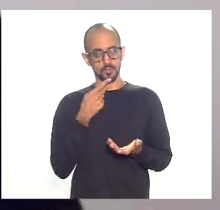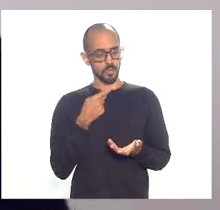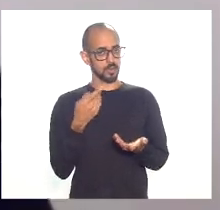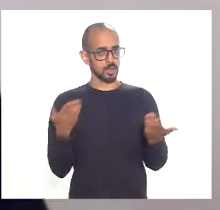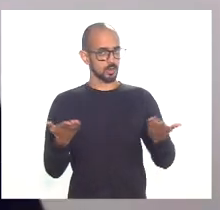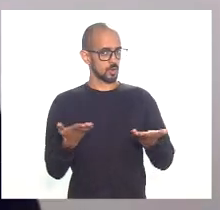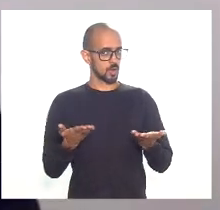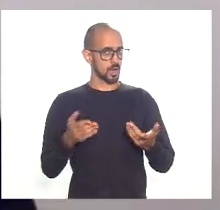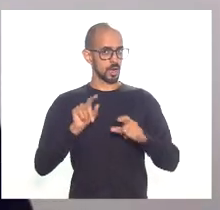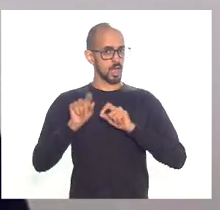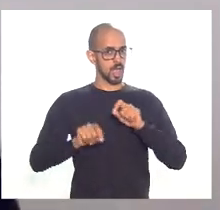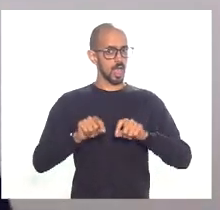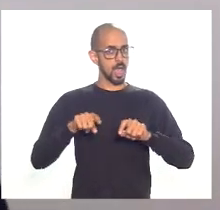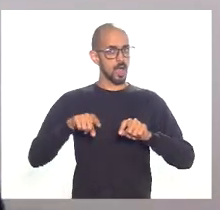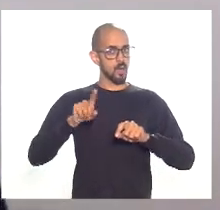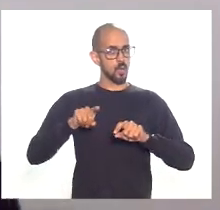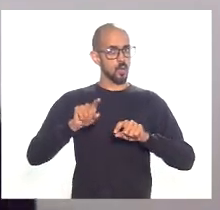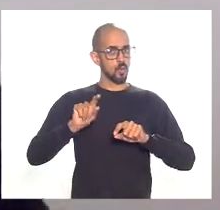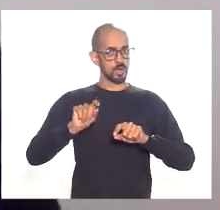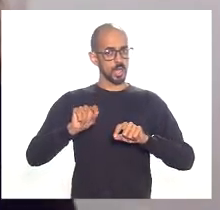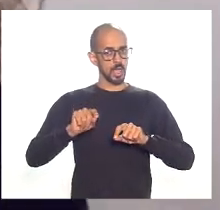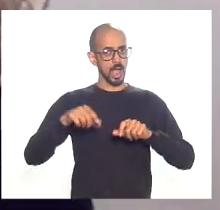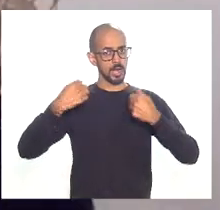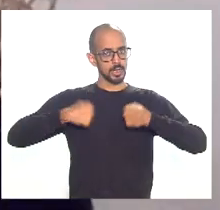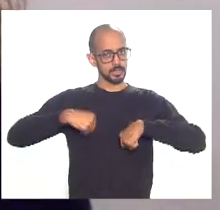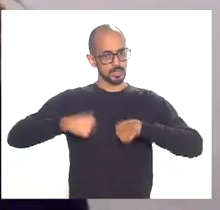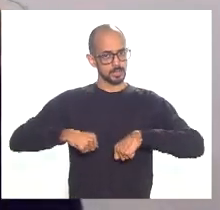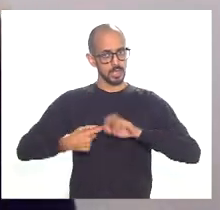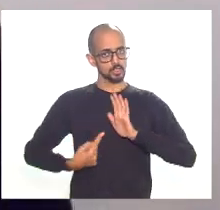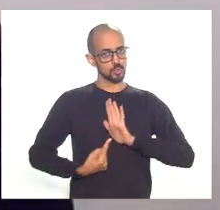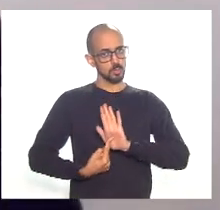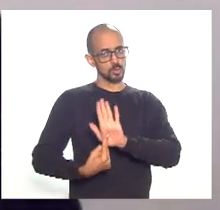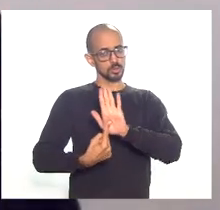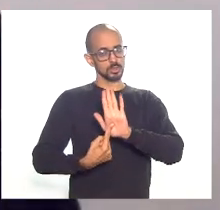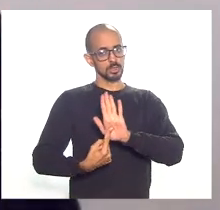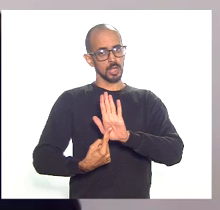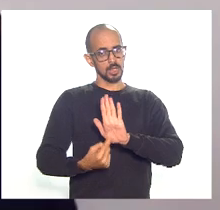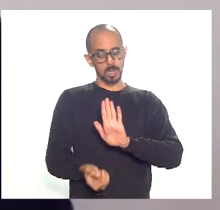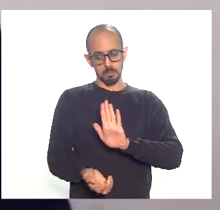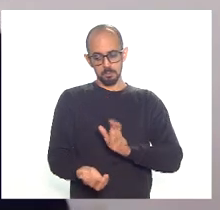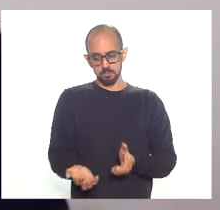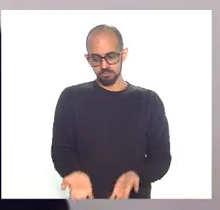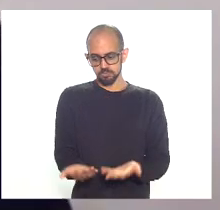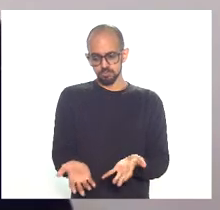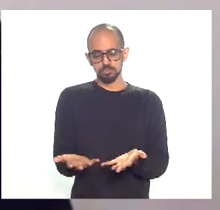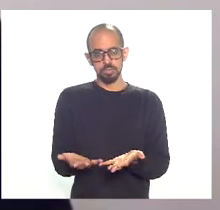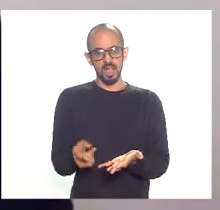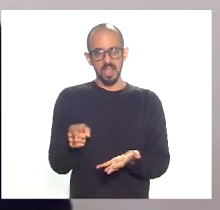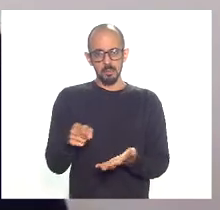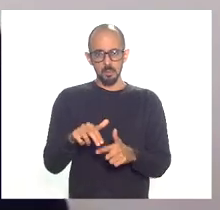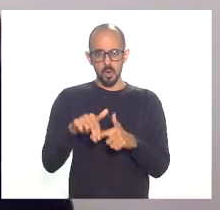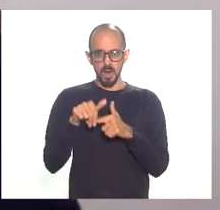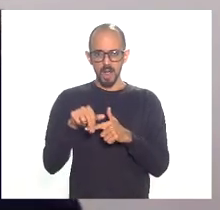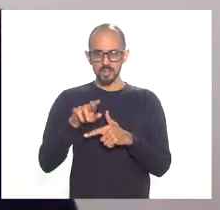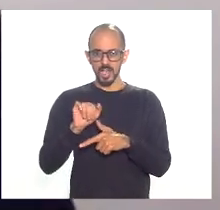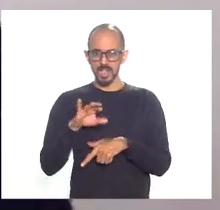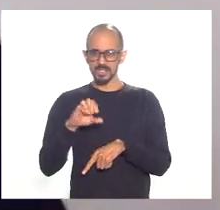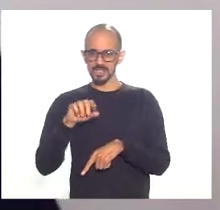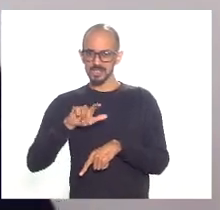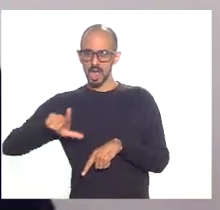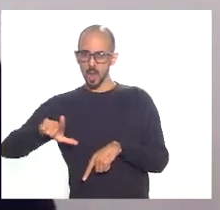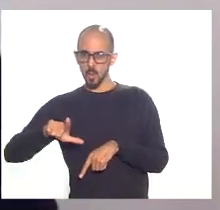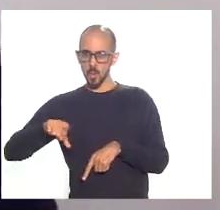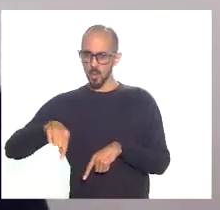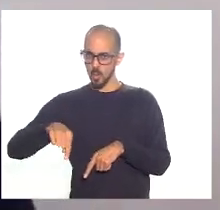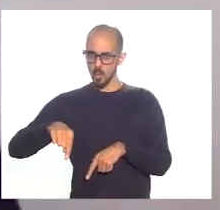a necessidade de expor cada vez mais a motivação racial na falta de investigação dos crimes e no